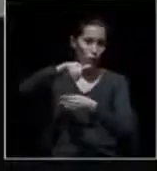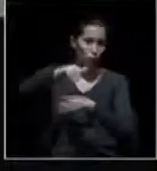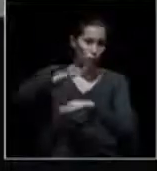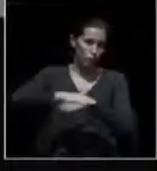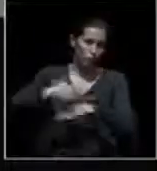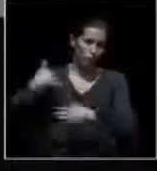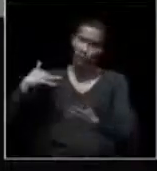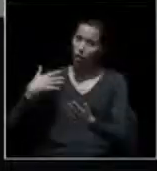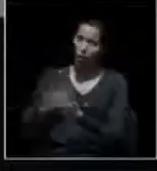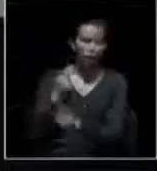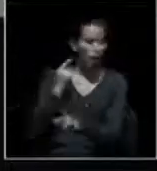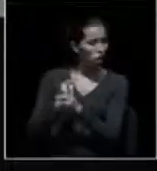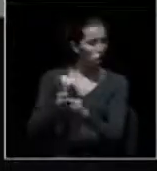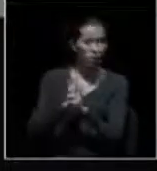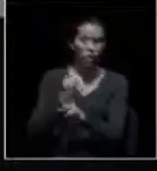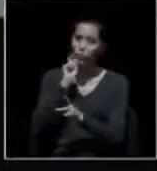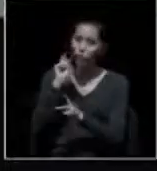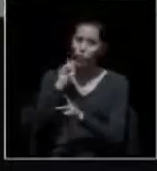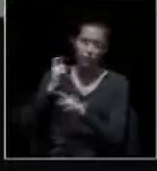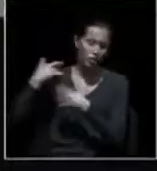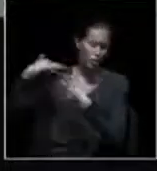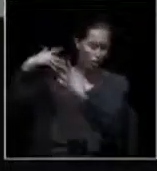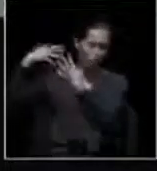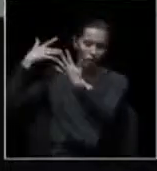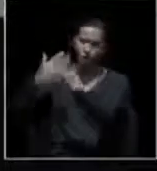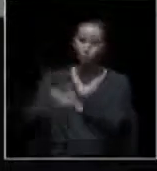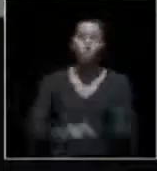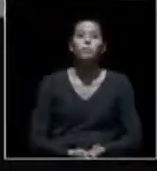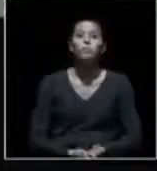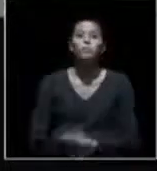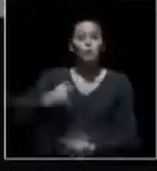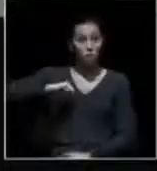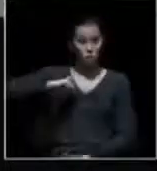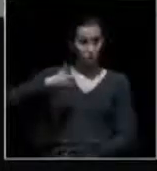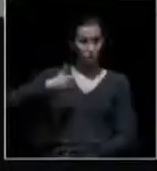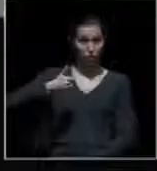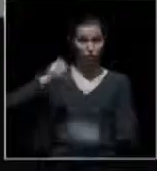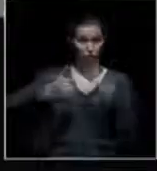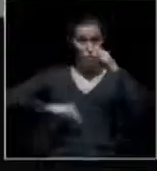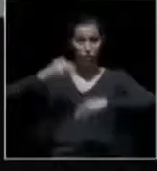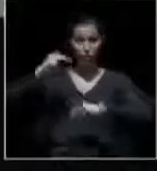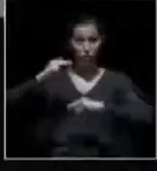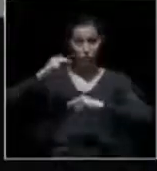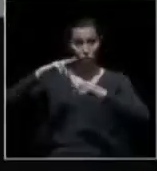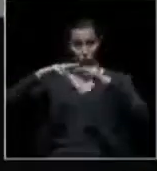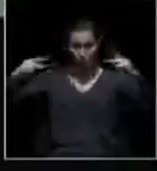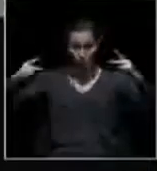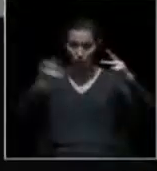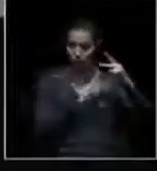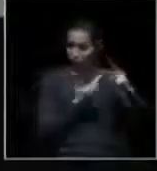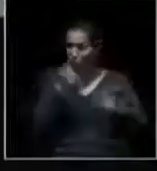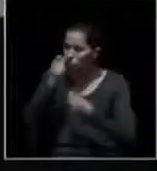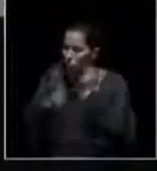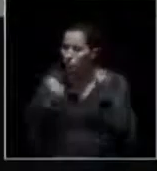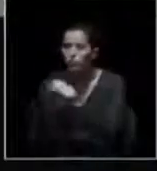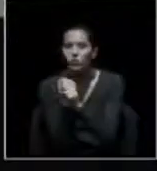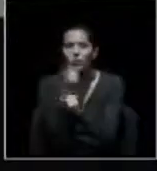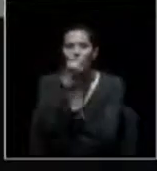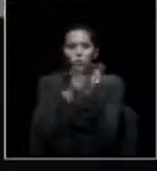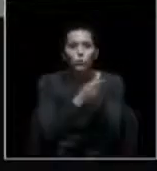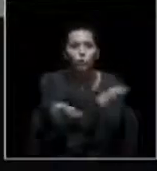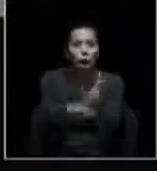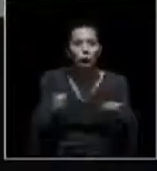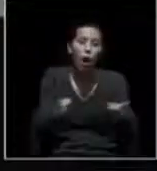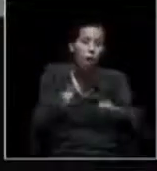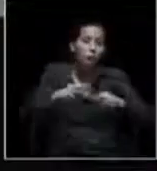posições que temos vindo a defender ao longo dos tempos. Para os Verdes, as finanças municipais devem estar estar ao serviço das populações, e a